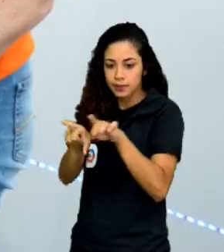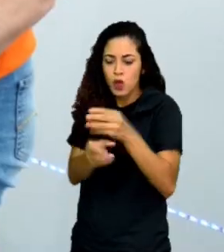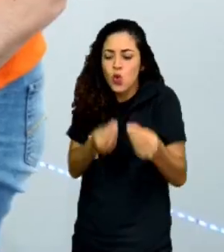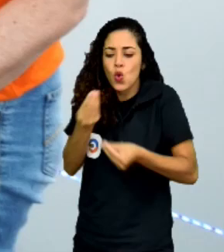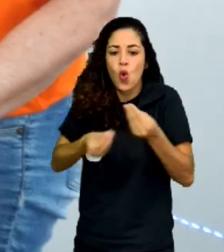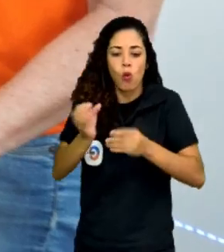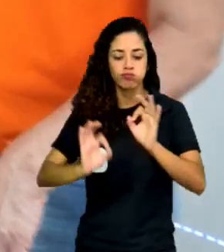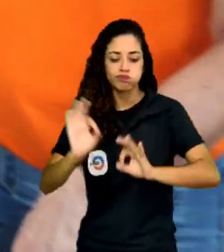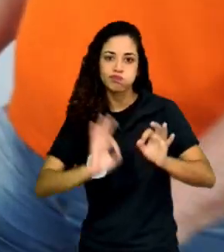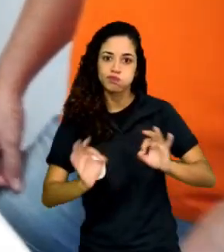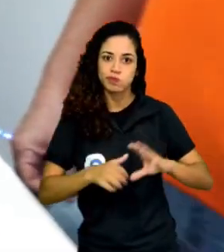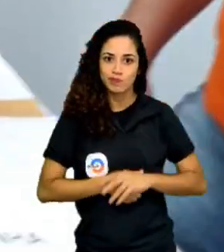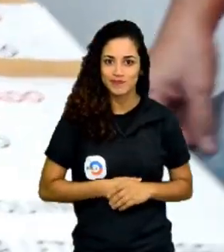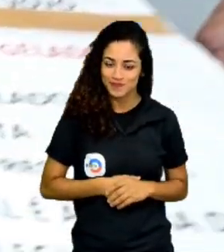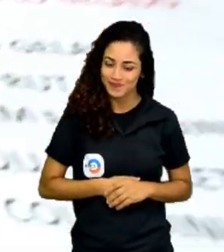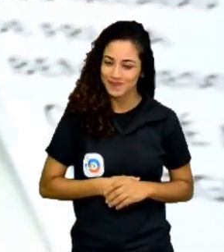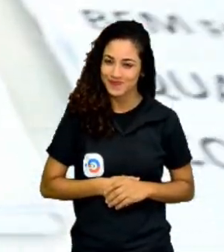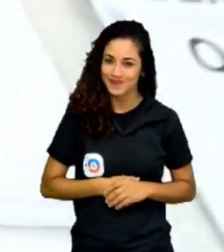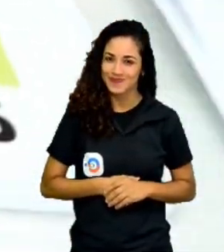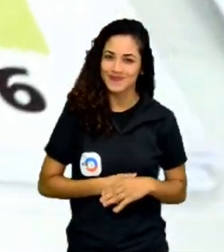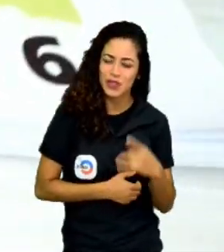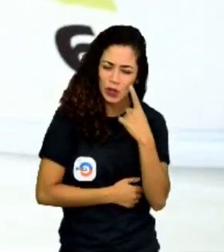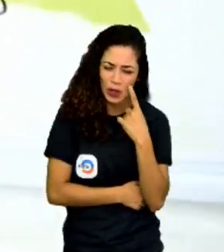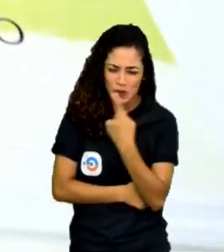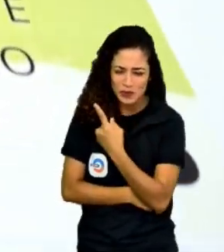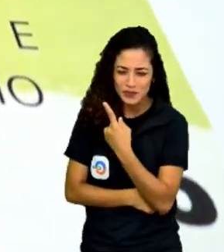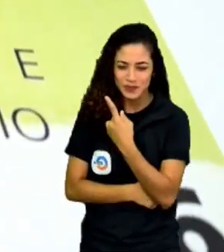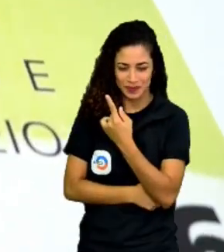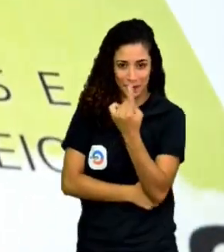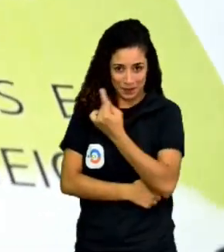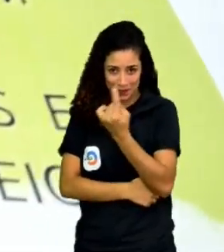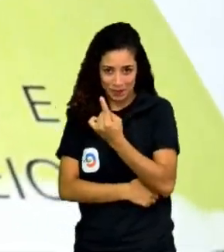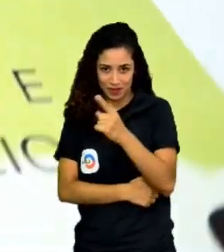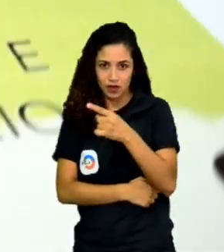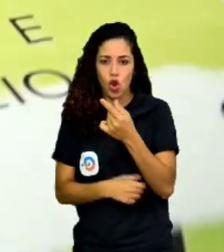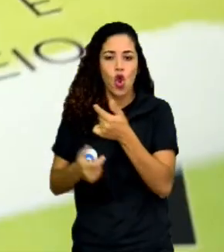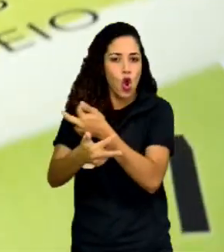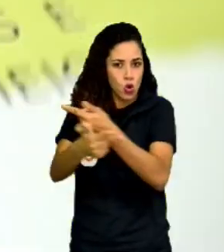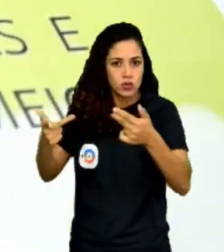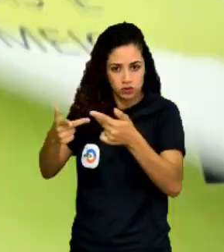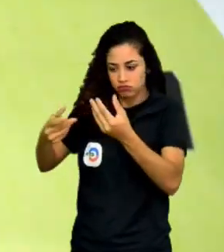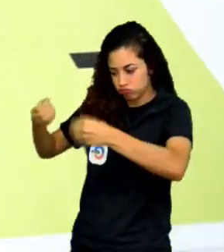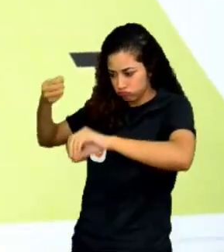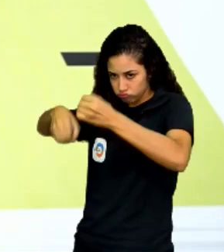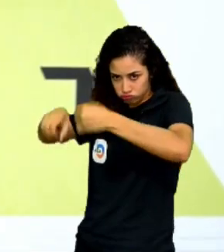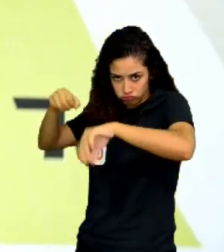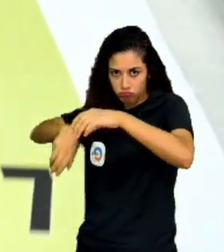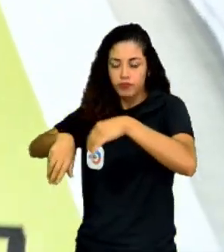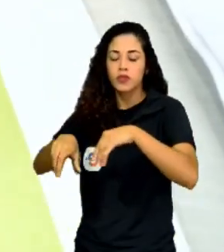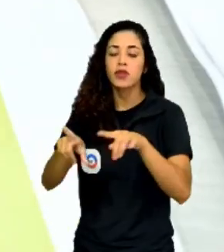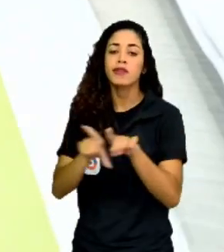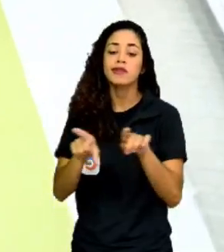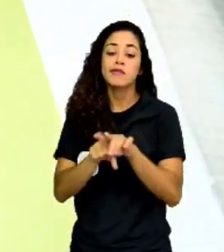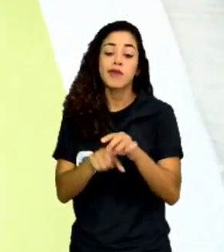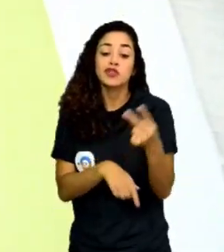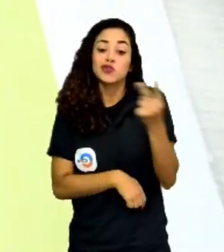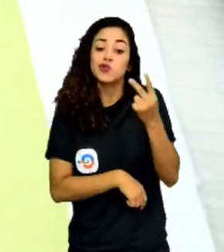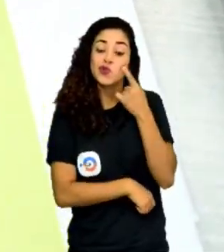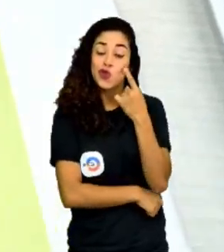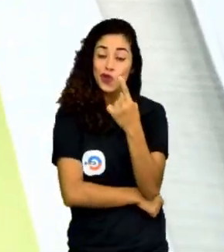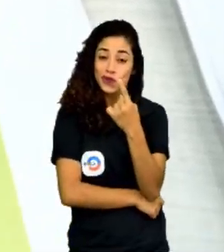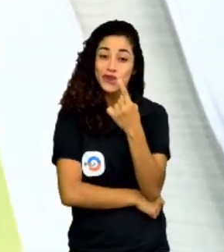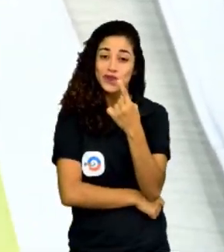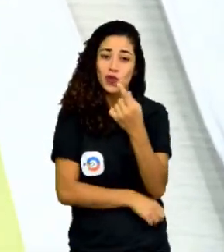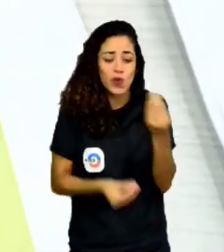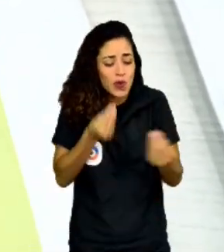preparo. Olha aqui, professora Josi. Essa primeira parte, os ingredientes, e a segunda parte,